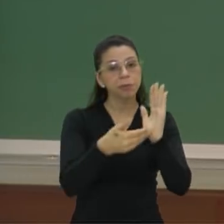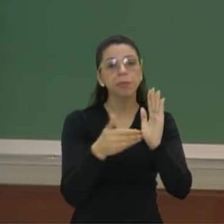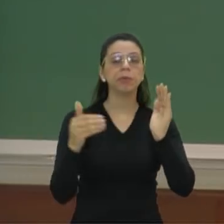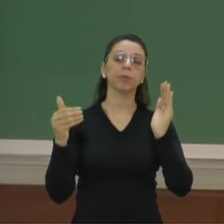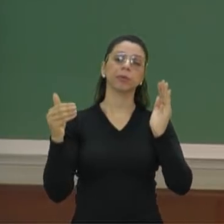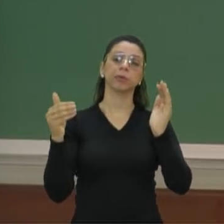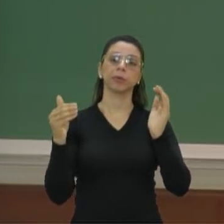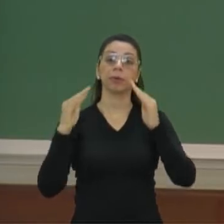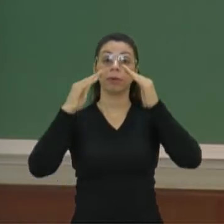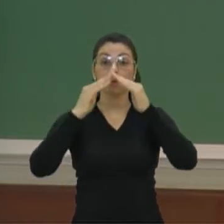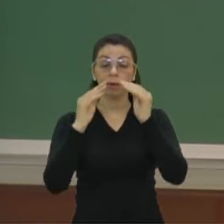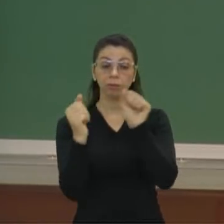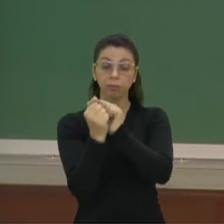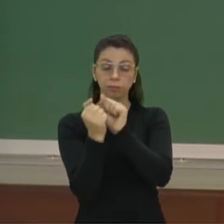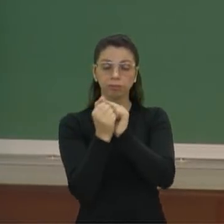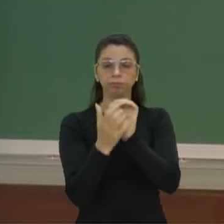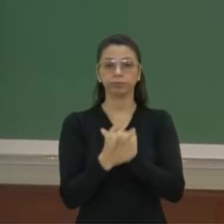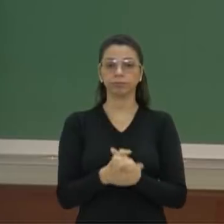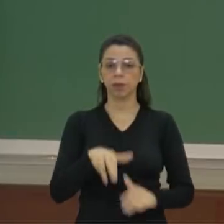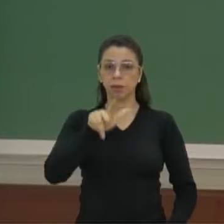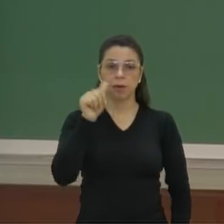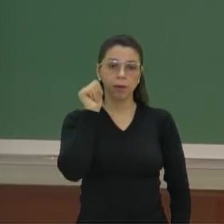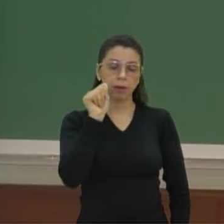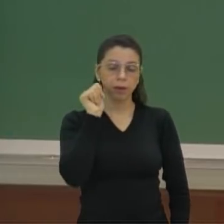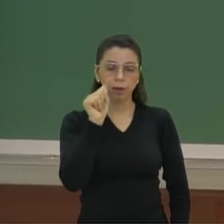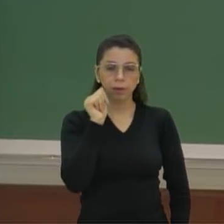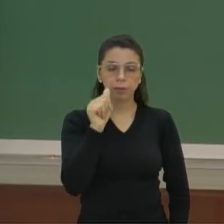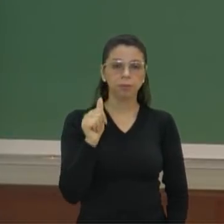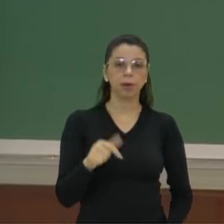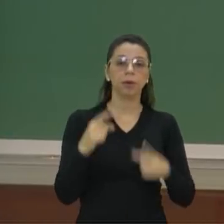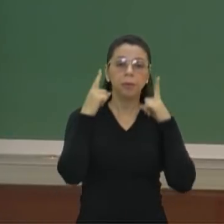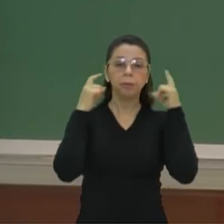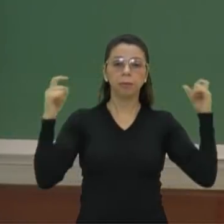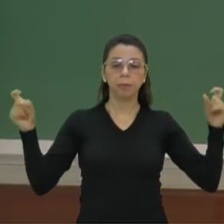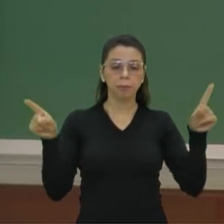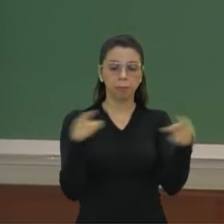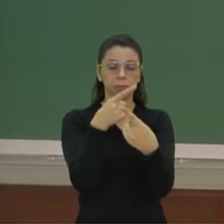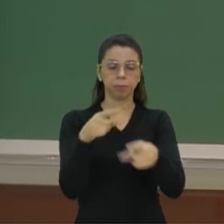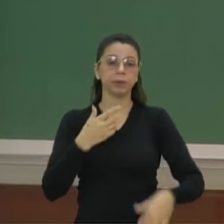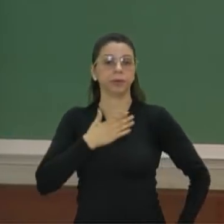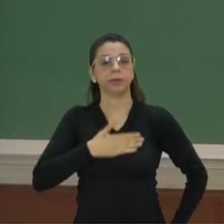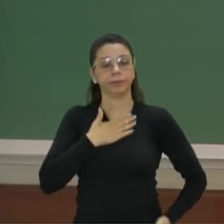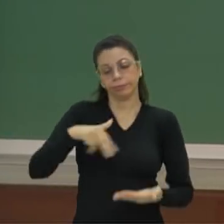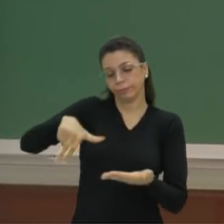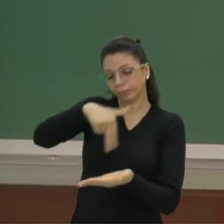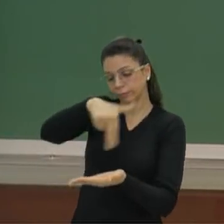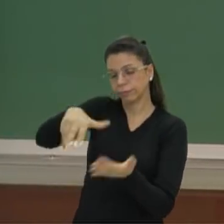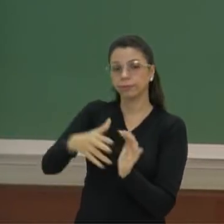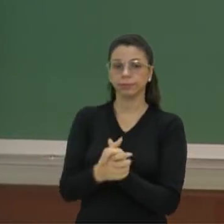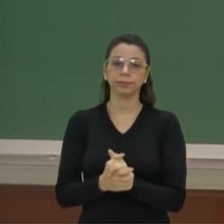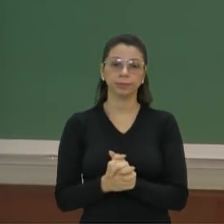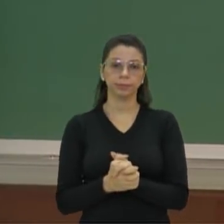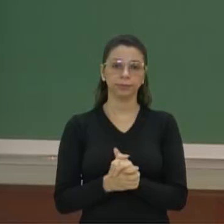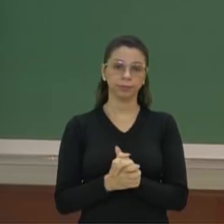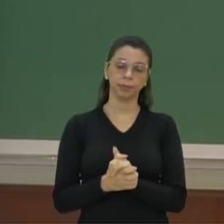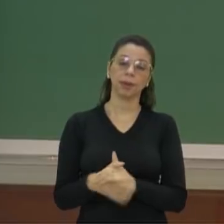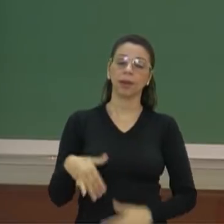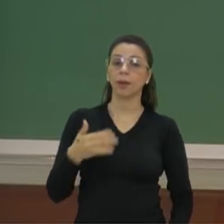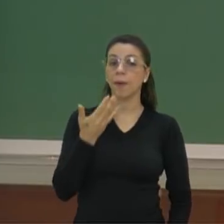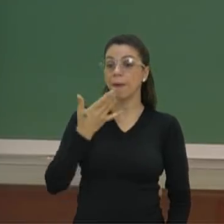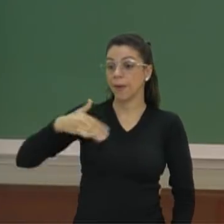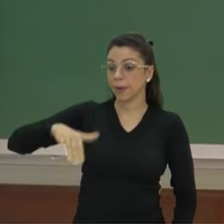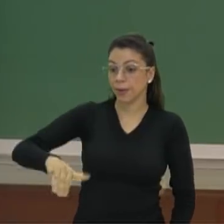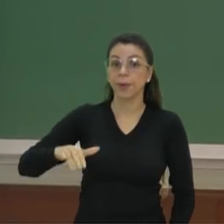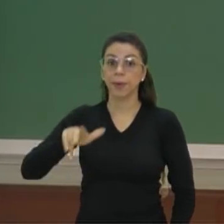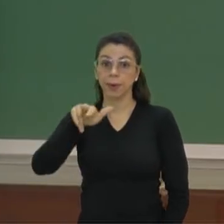junto. A irmã vai lá para o quarto e coloca o som alto porque ela gosta de dançar. O teu irmãozinho liga o